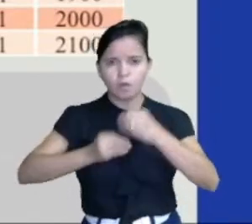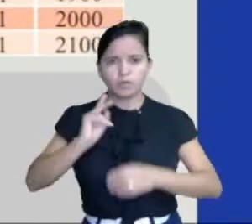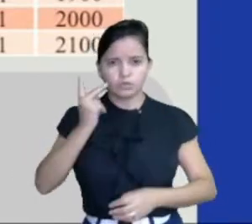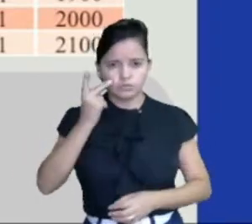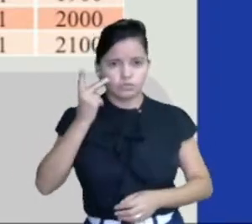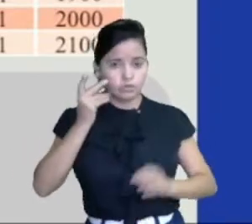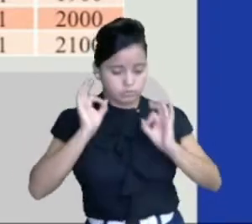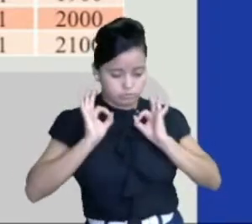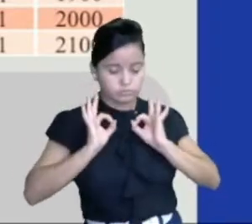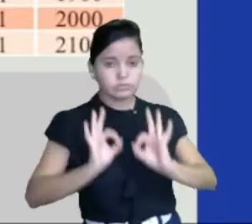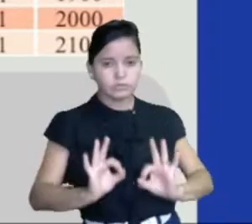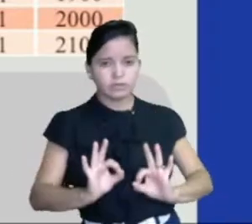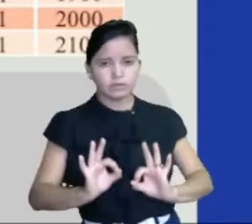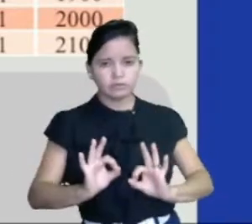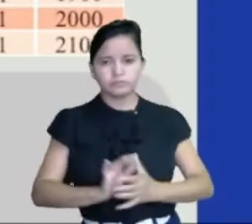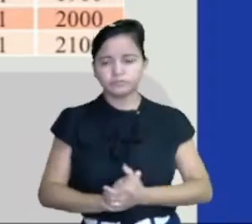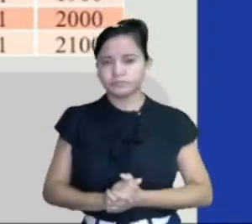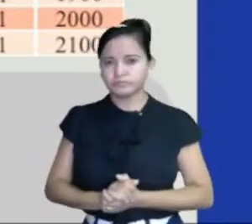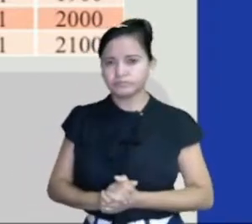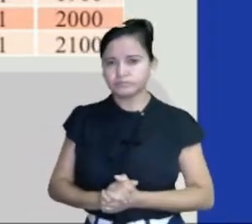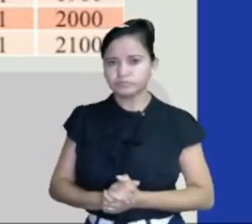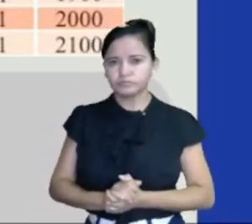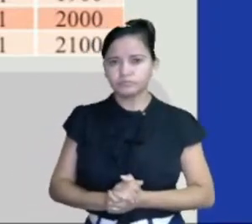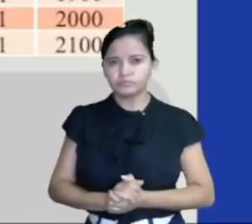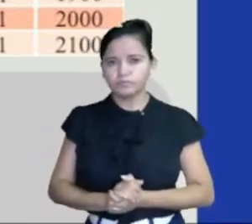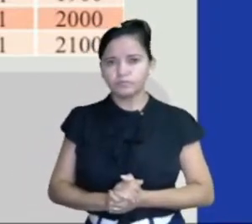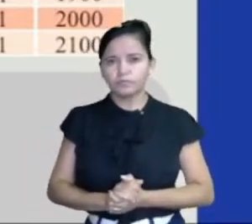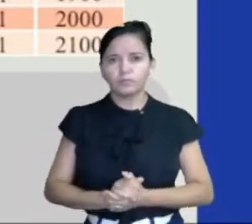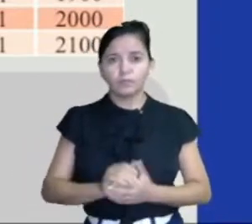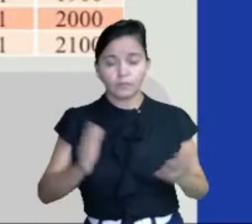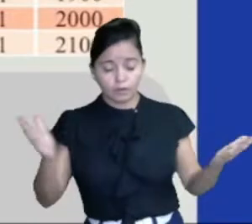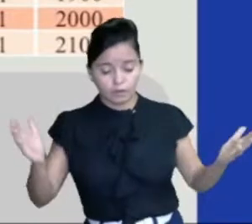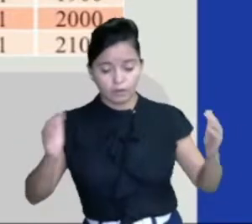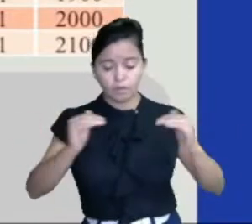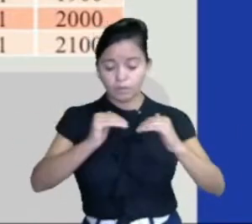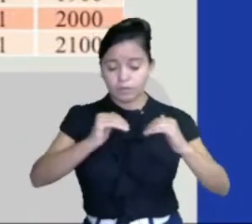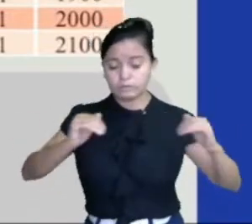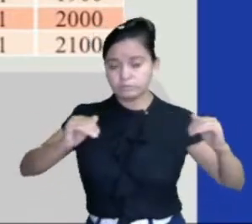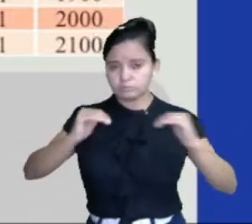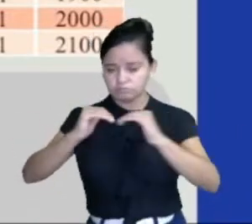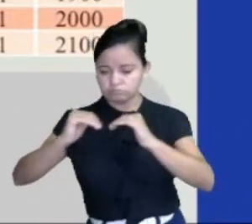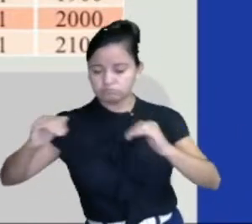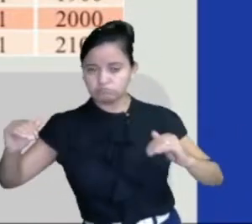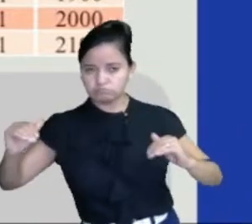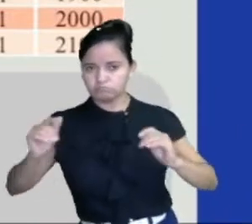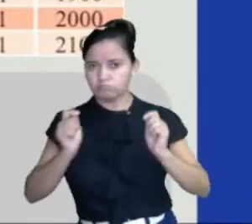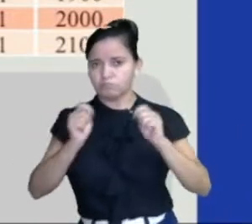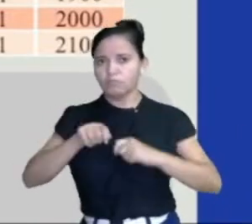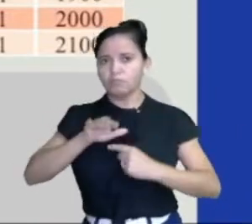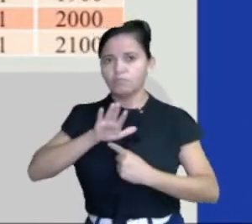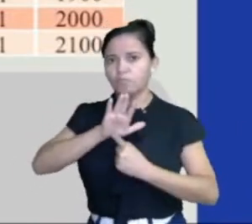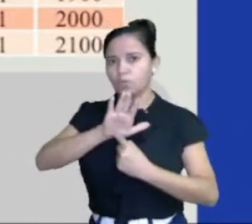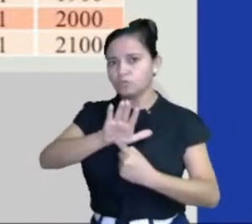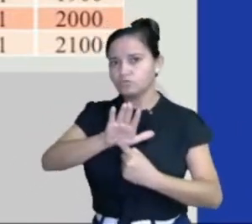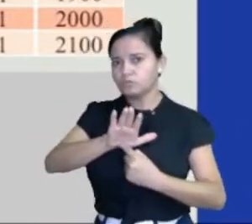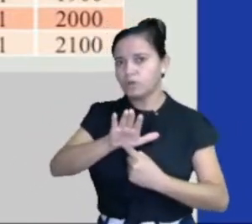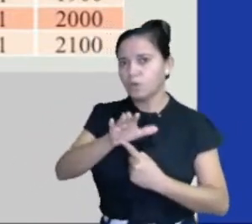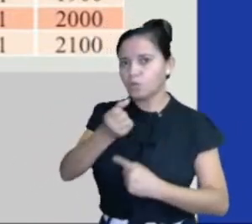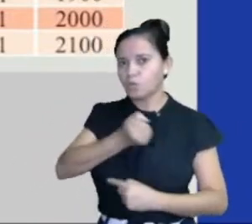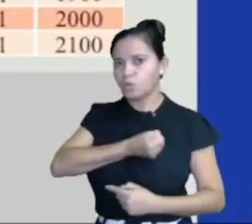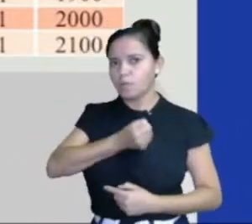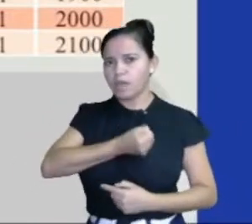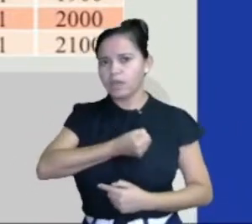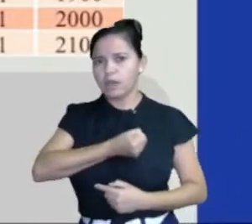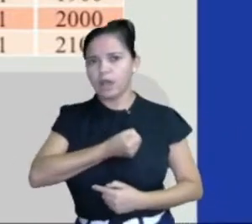histórica, certo? Mas a sua divisão também pode ser representada pelos numerais